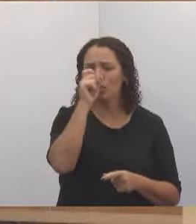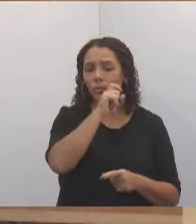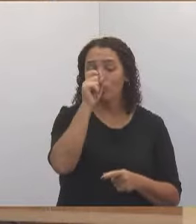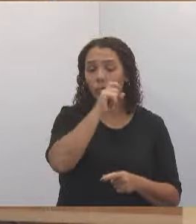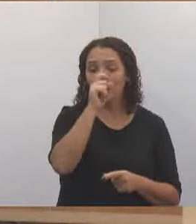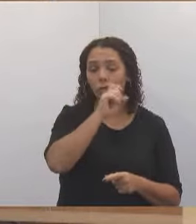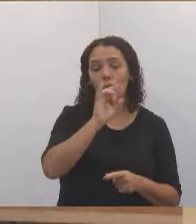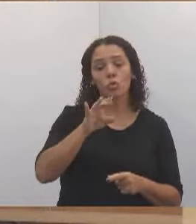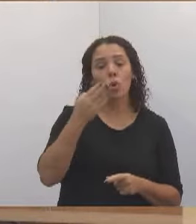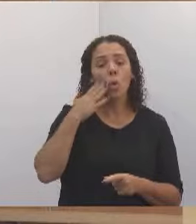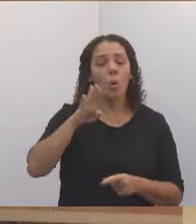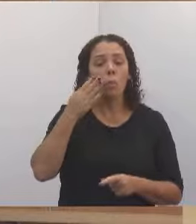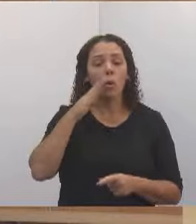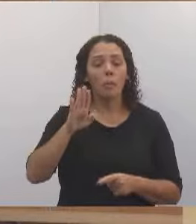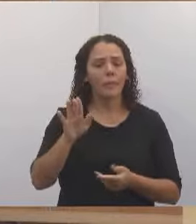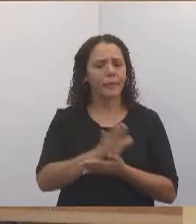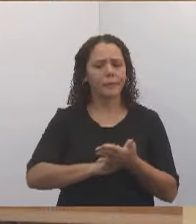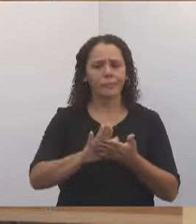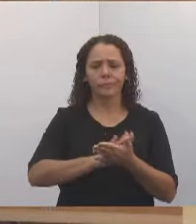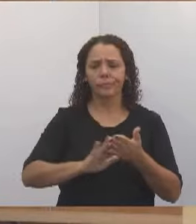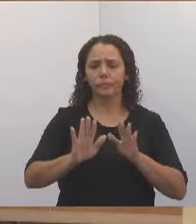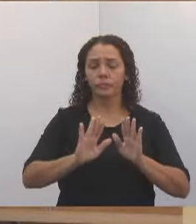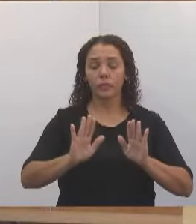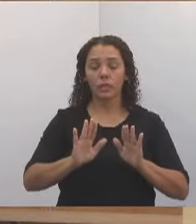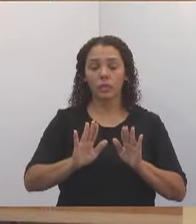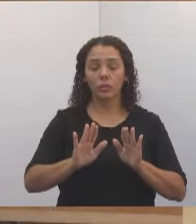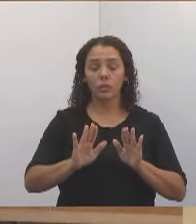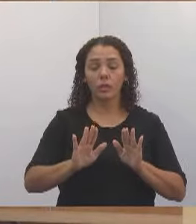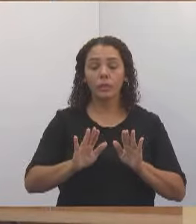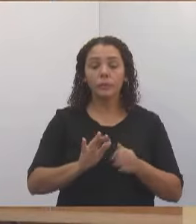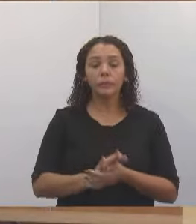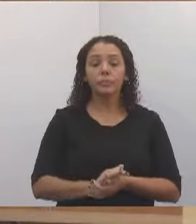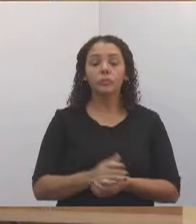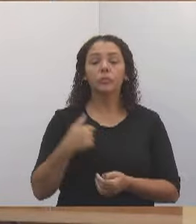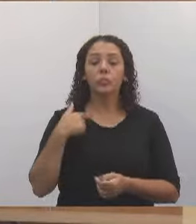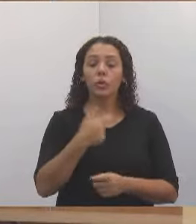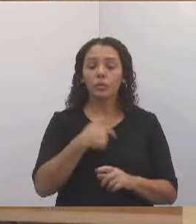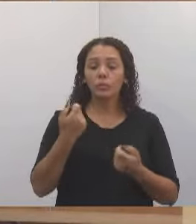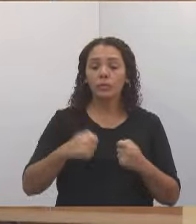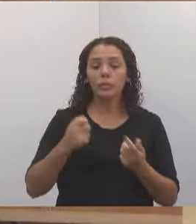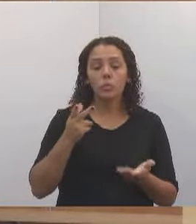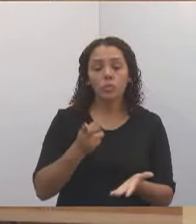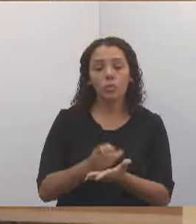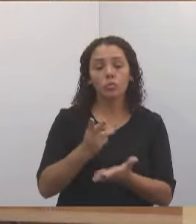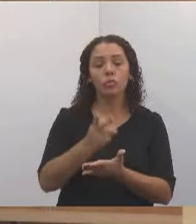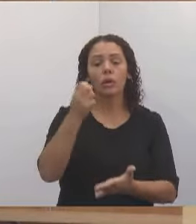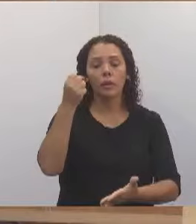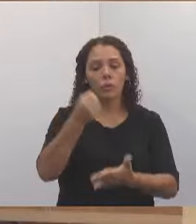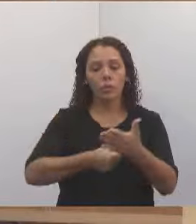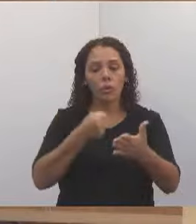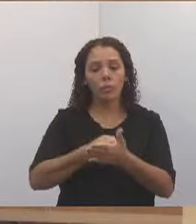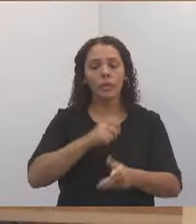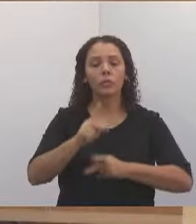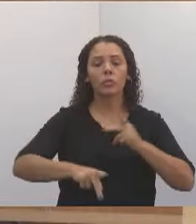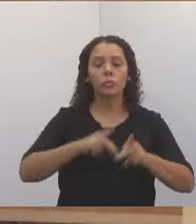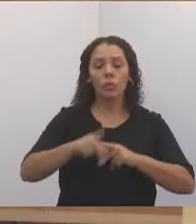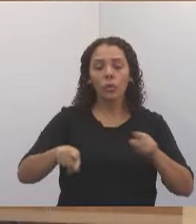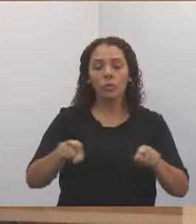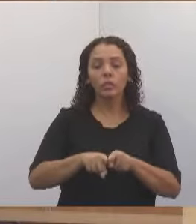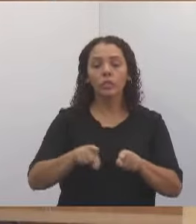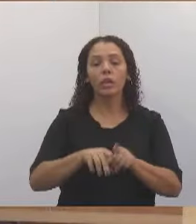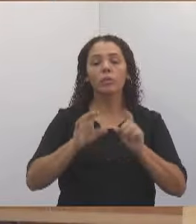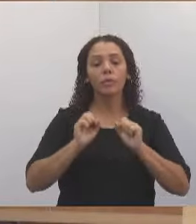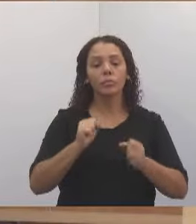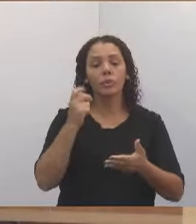e não cumprir. Eu acho que é nesse aspecto que a gente vai continuar e cobrar. Eu acho que a população tem que cobrar. Tem que